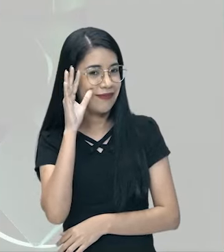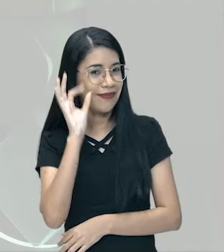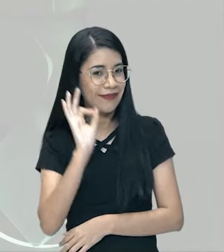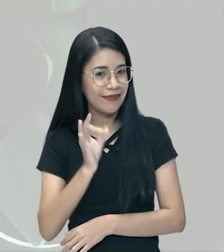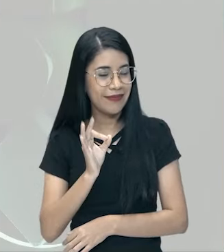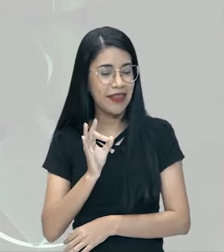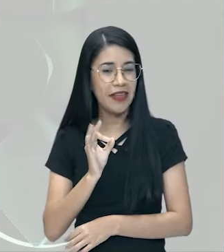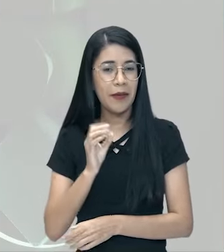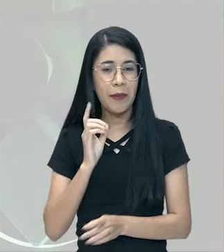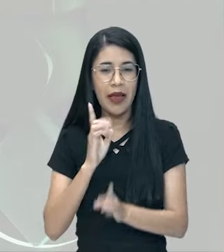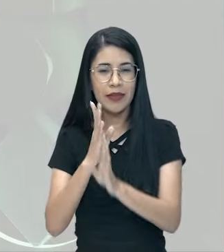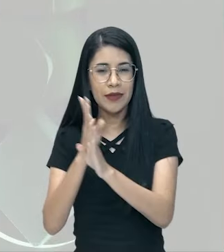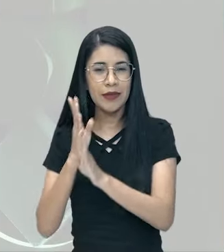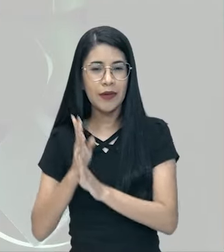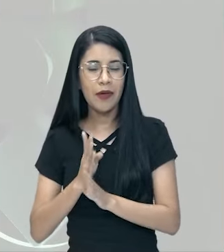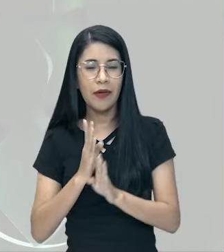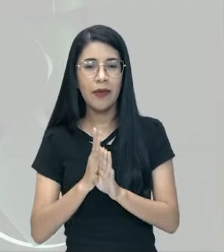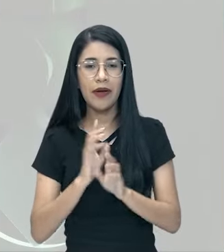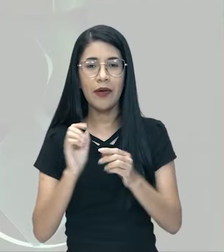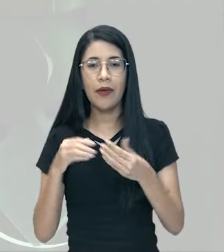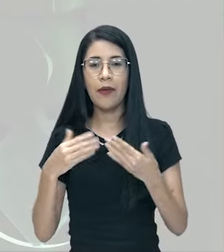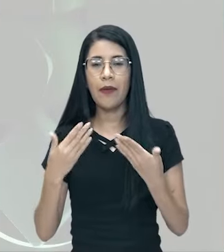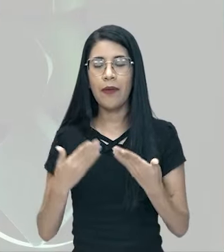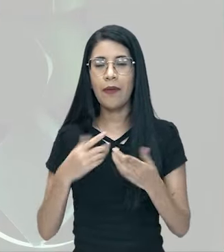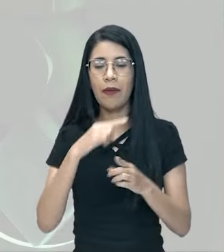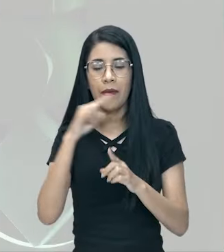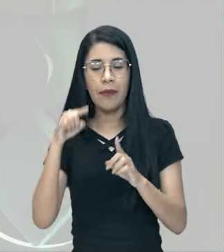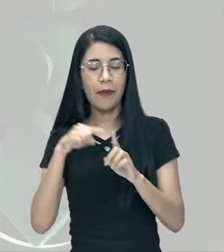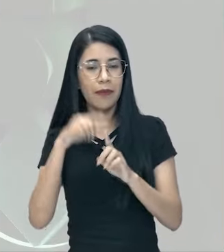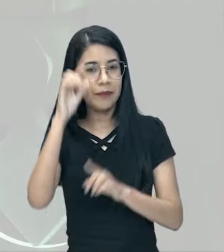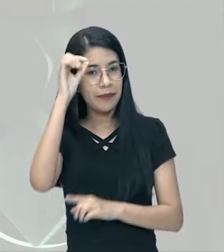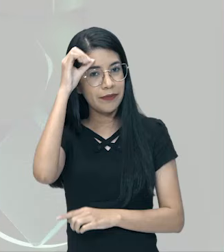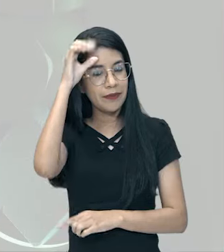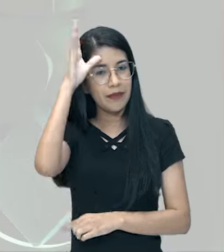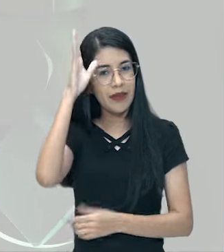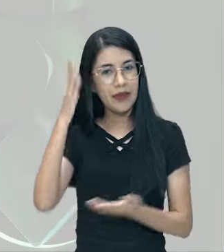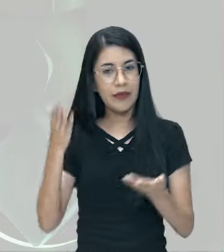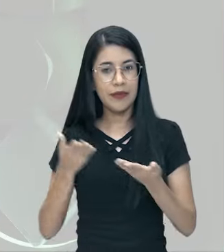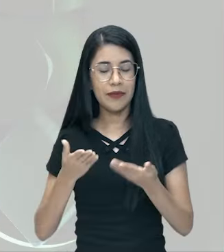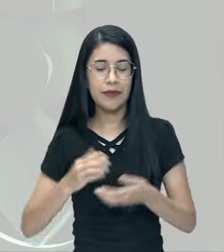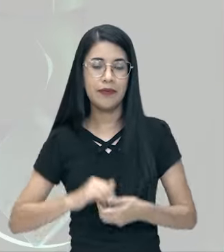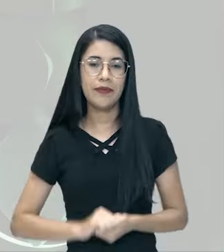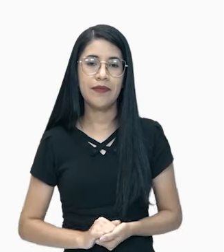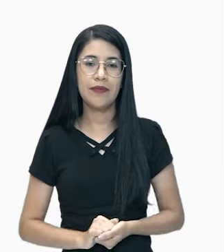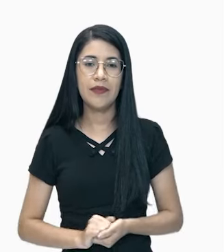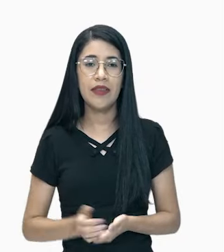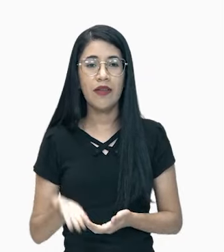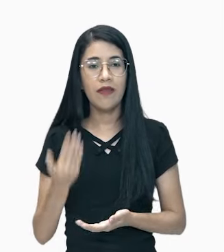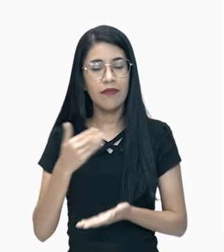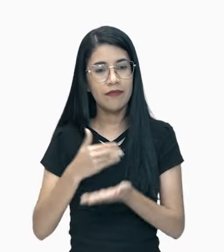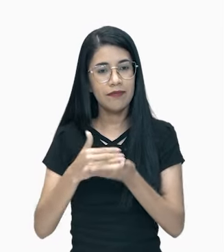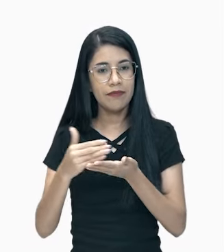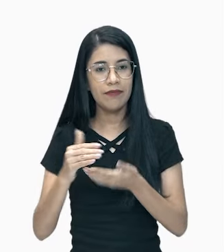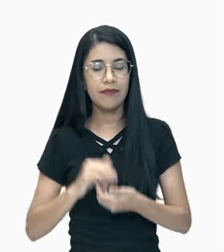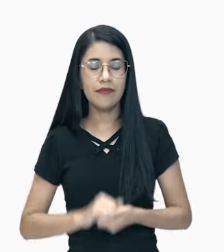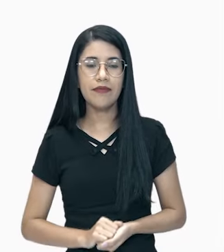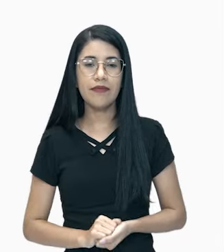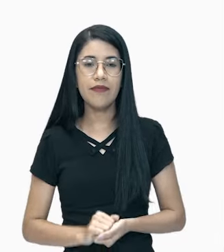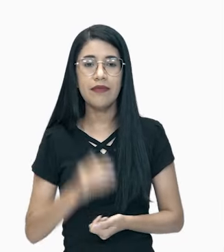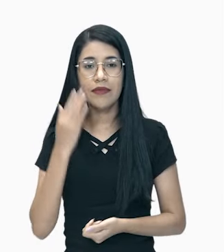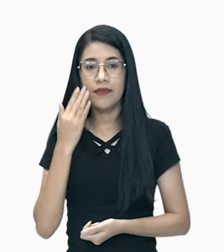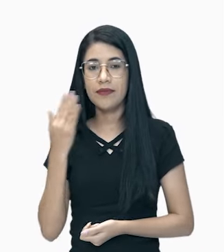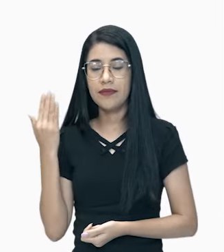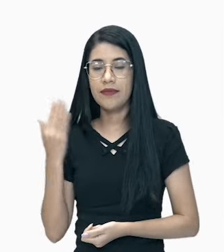para descobrir qual é o objeto de conhecimento da nossa aula. Vamos lá descobrir? Olha